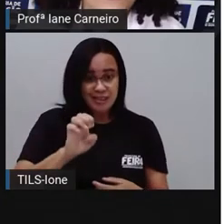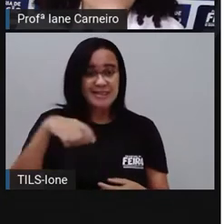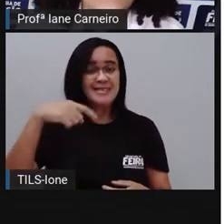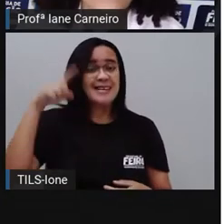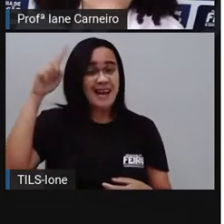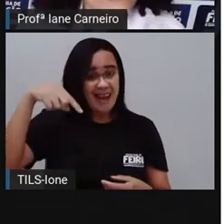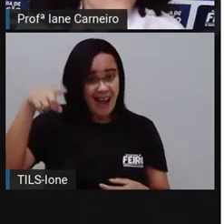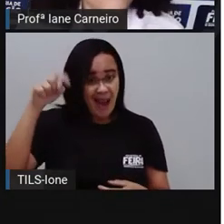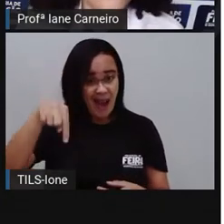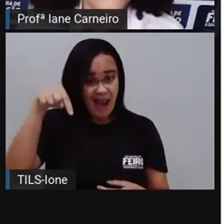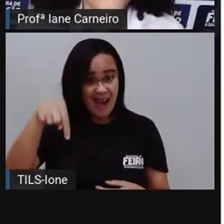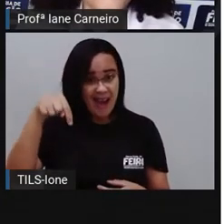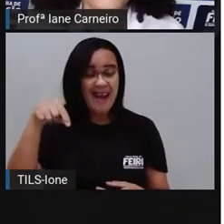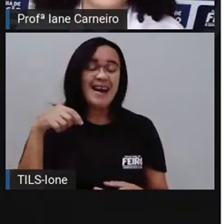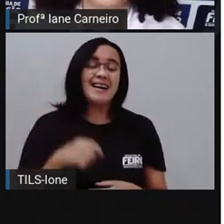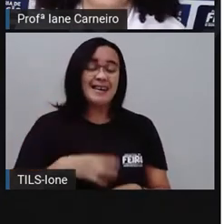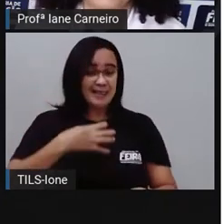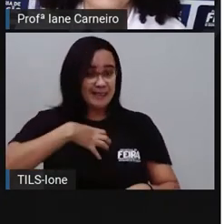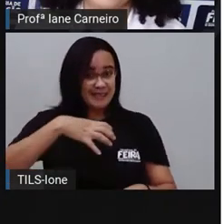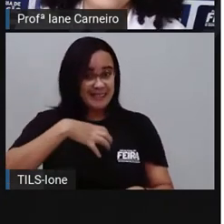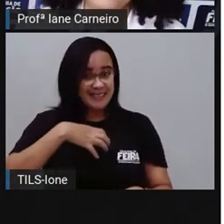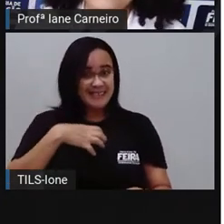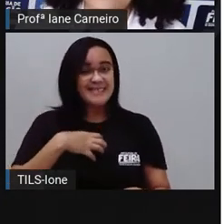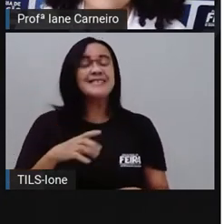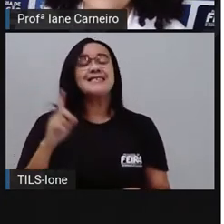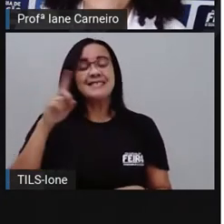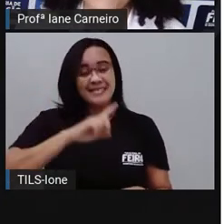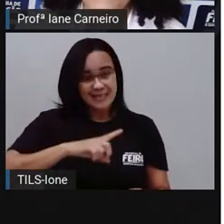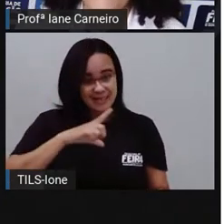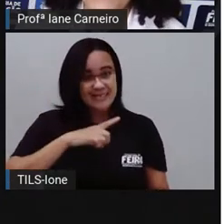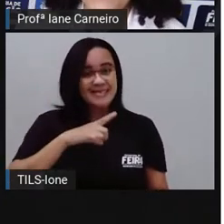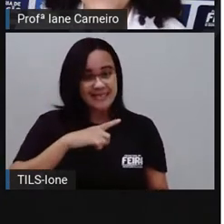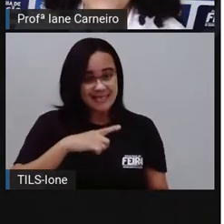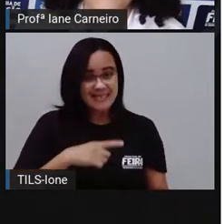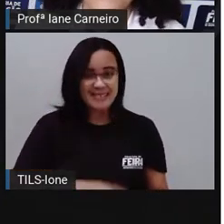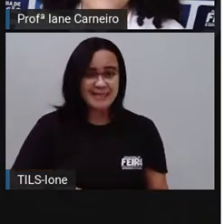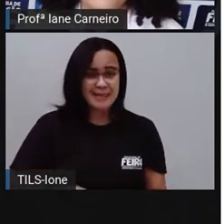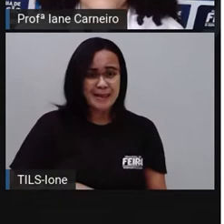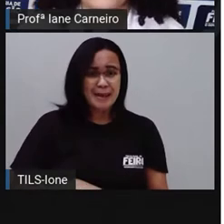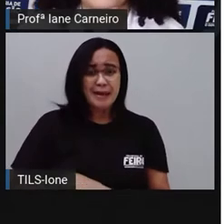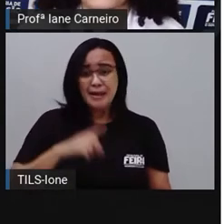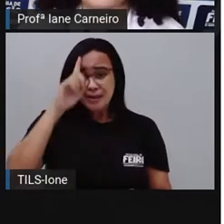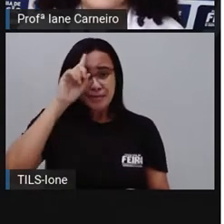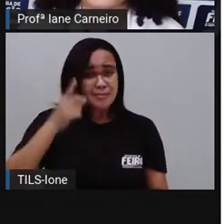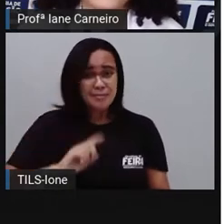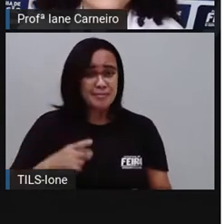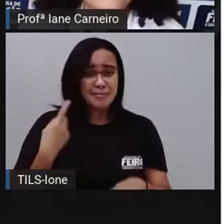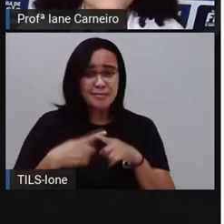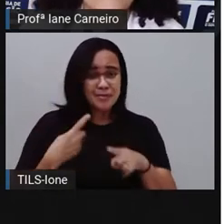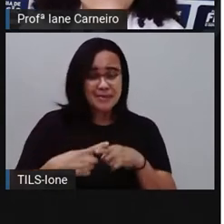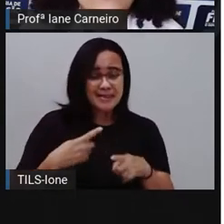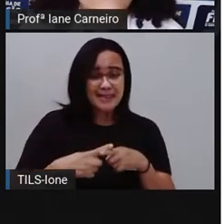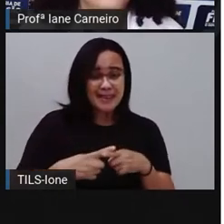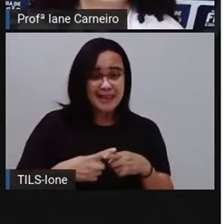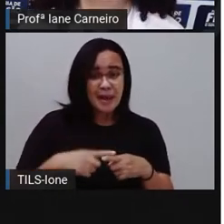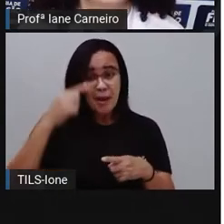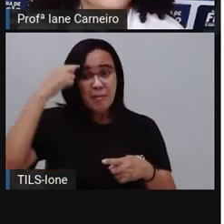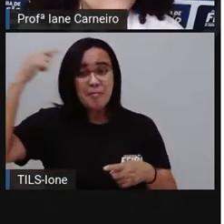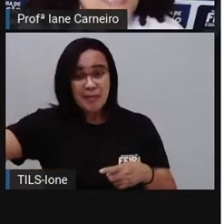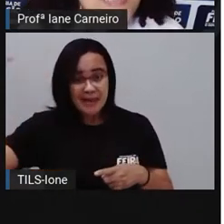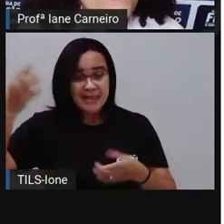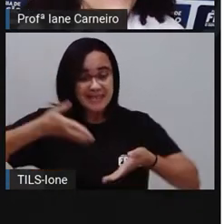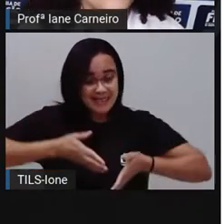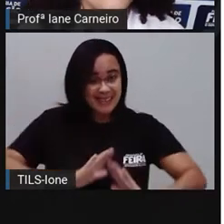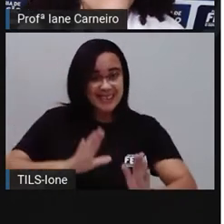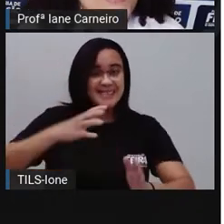essa importância, né? Quase que a gente não ouve falar que Luiz Caldas é baiano, é feirense, né? A gente acha, muita gente acha que ele nasceu em Salvador, mas